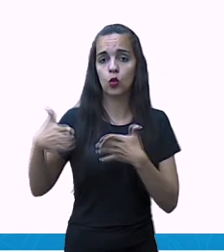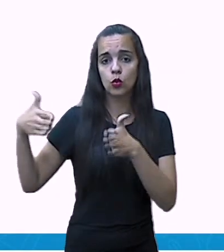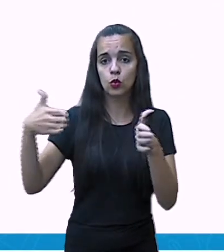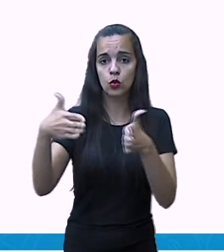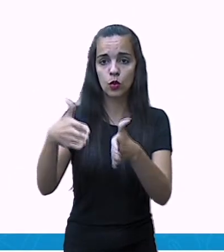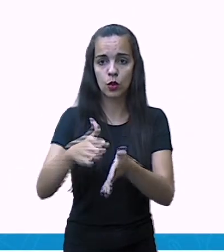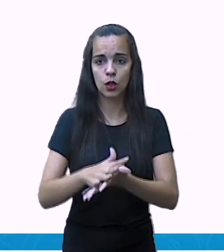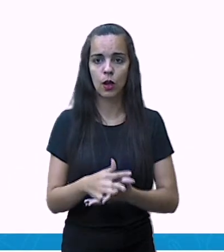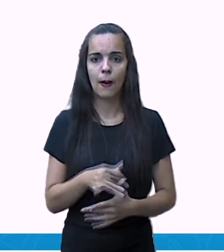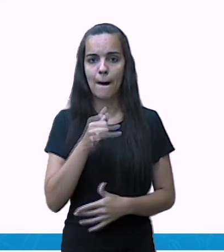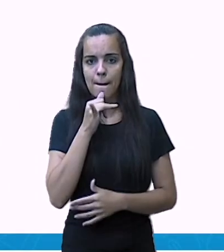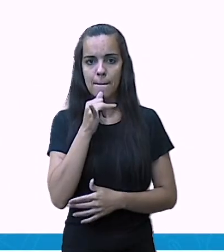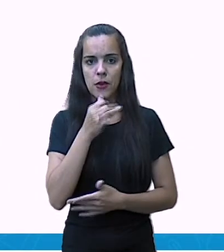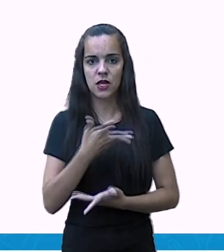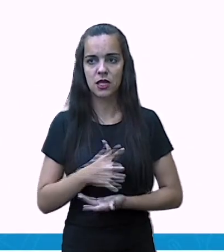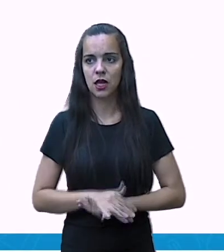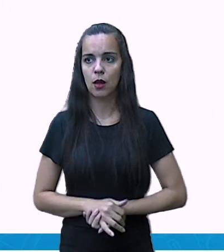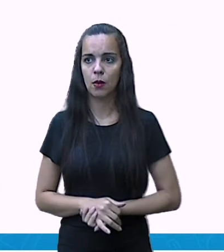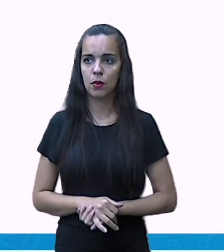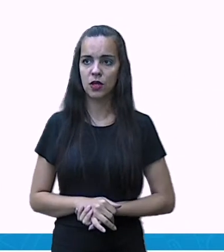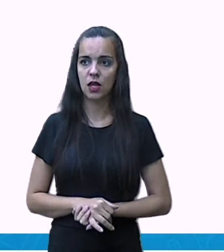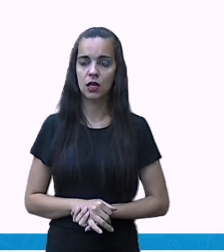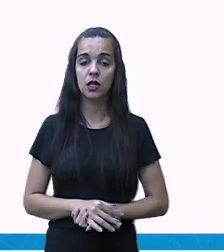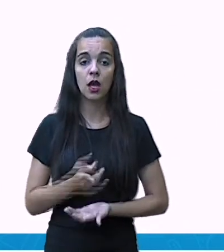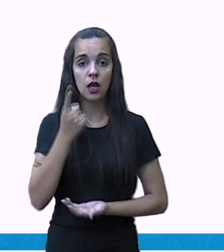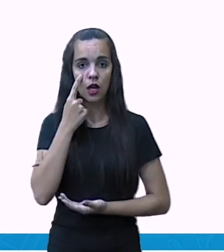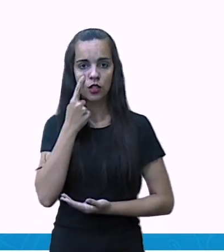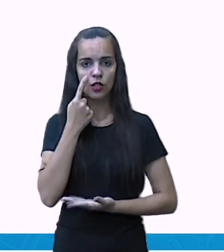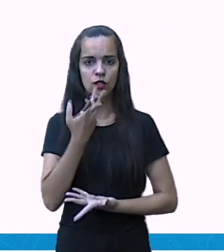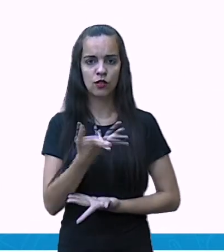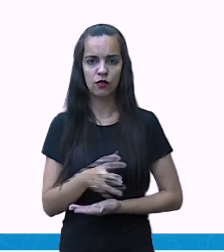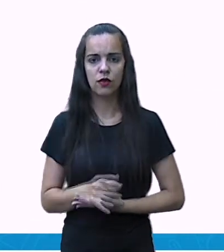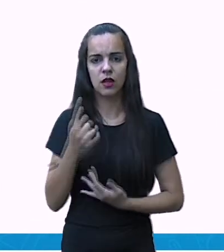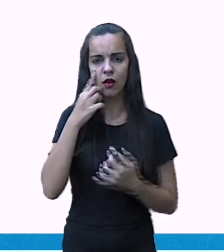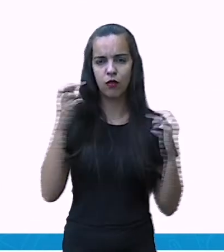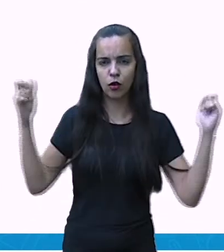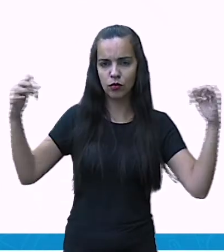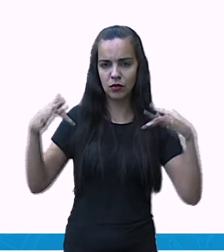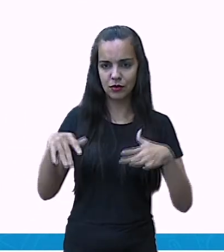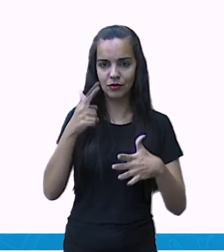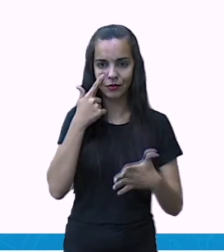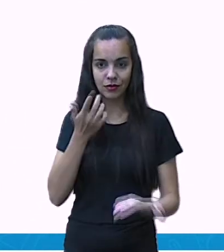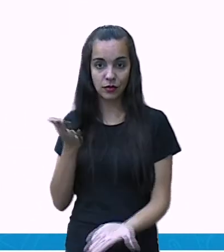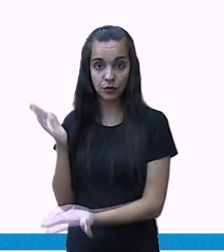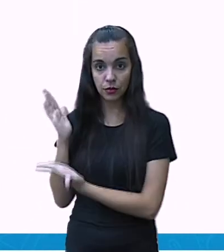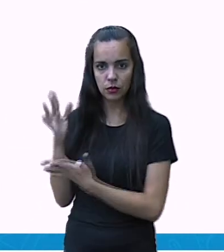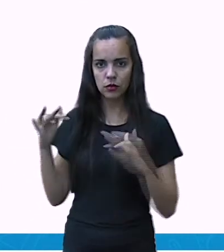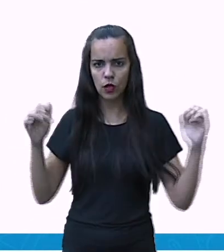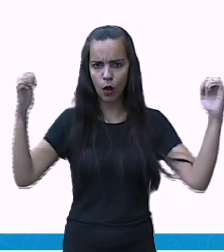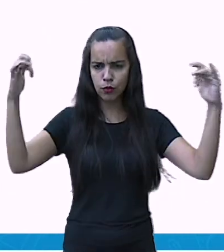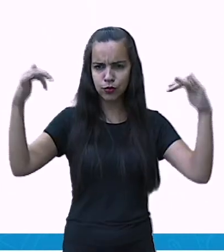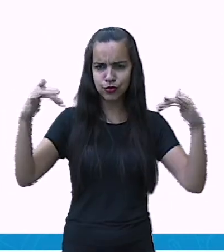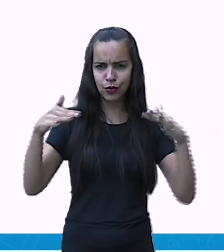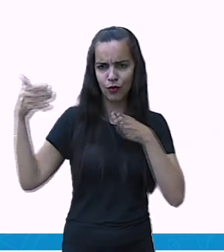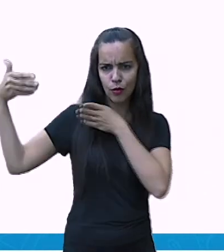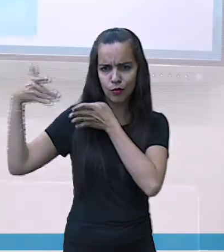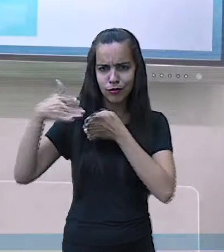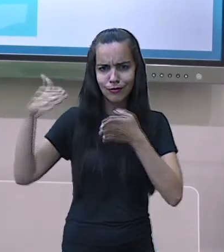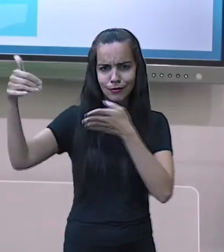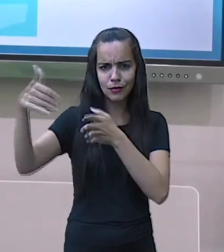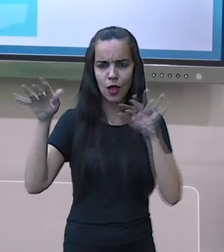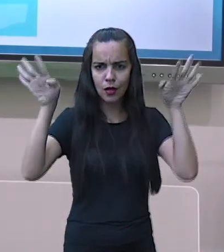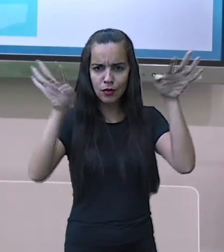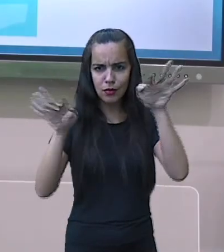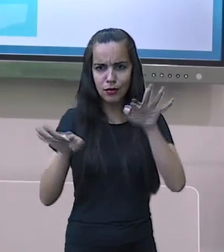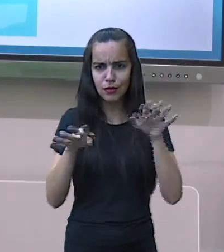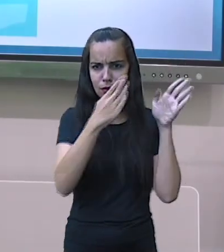tá? Aqui é uma foto, mas nós vamos ver essa foto para frente, ok? Tem a nascente, tem os afluentes e